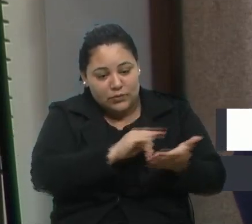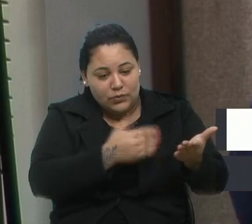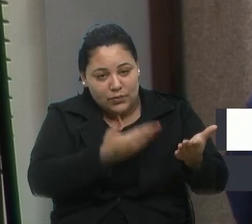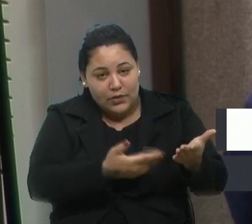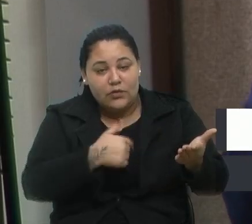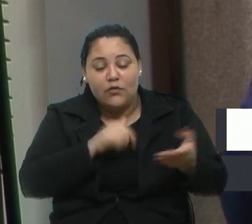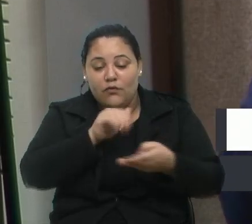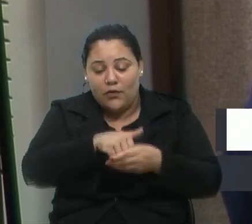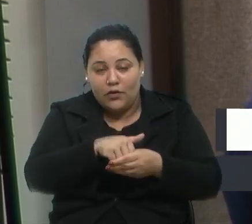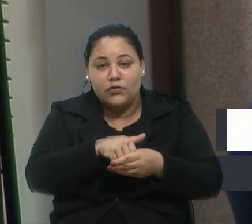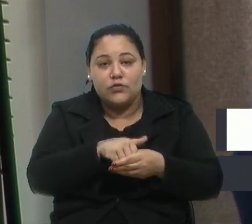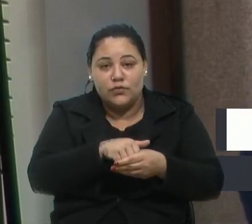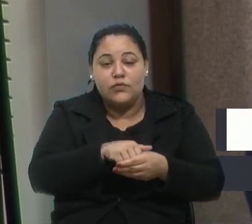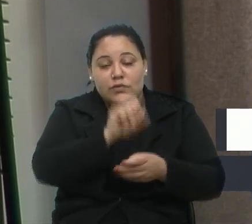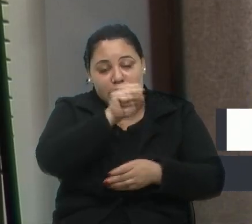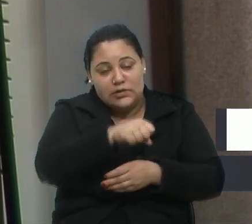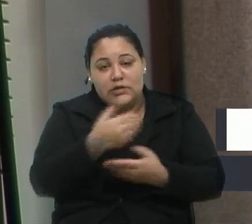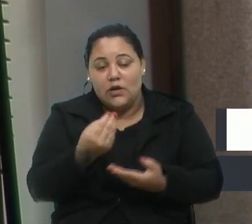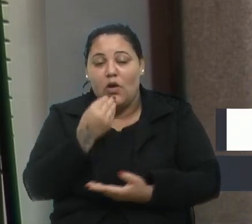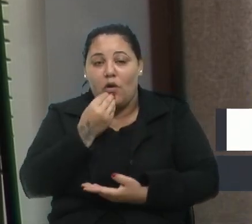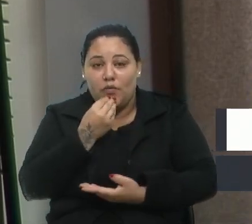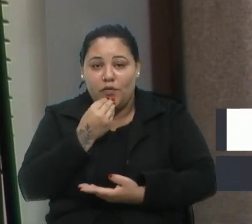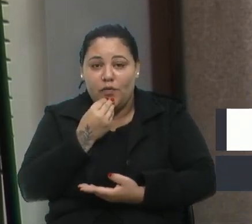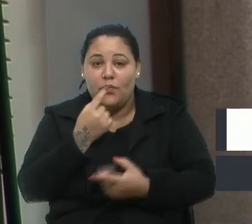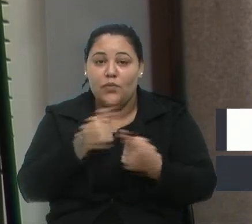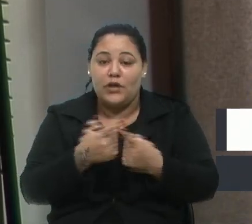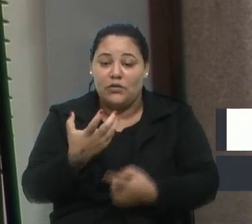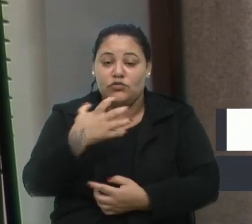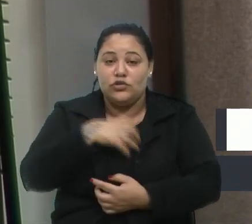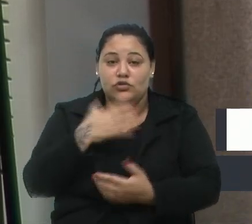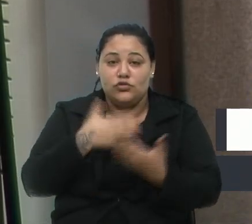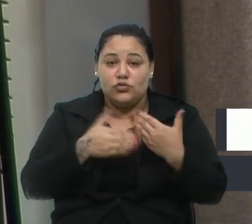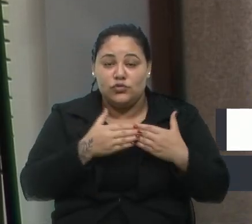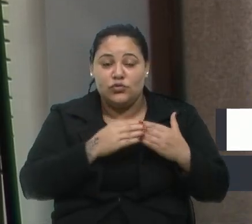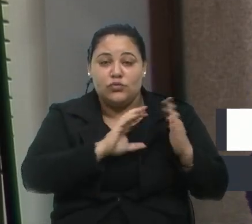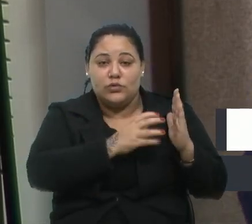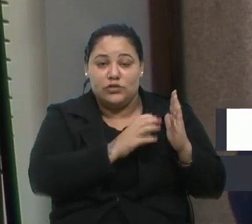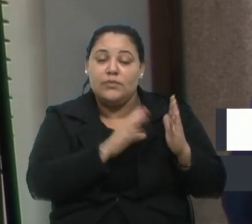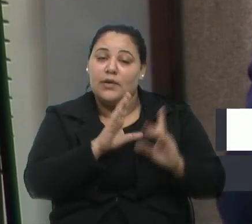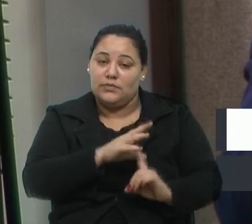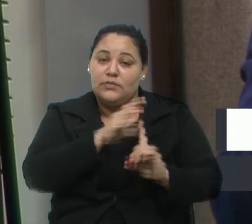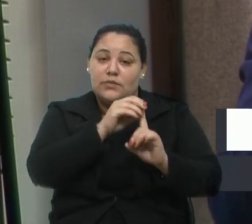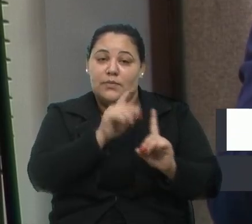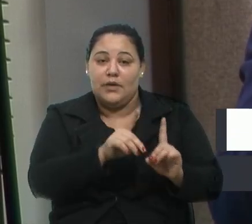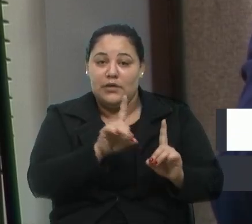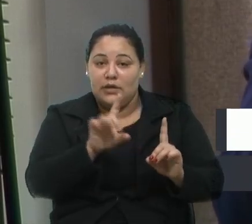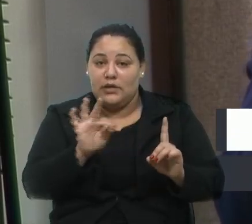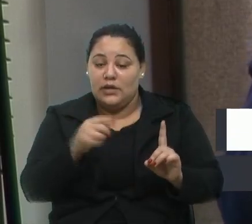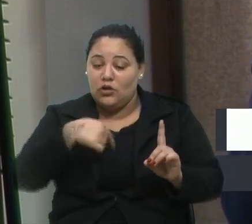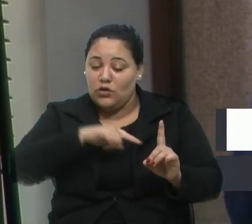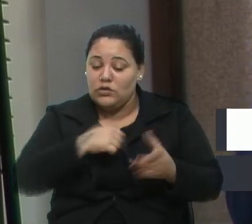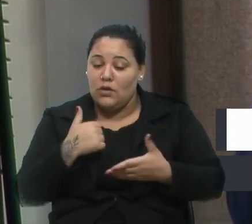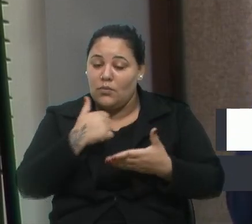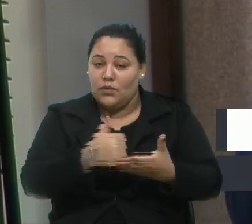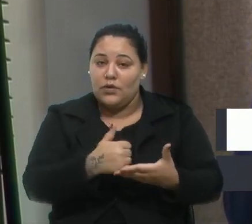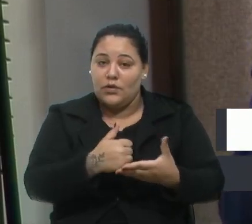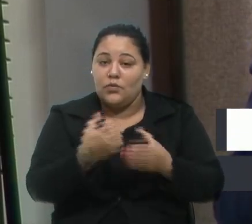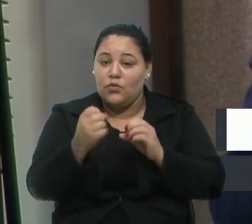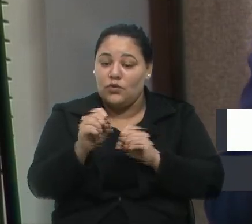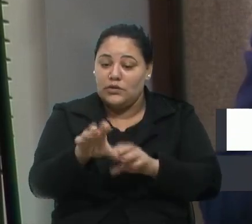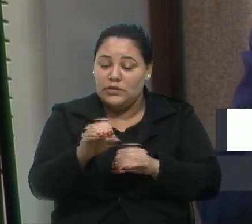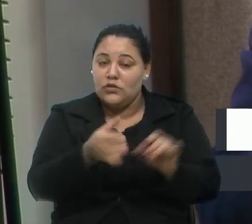oportuno, né, porque esta é uma bandeira, né, de todos os partidos, mas principalmente do PDT, que defende a educação e a educação pública de